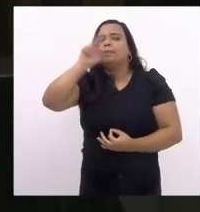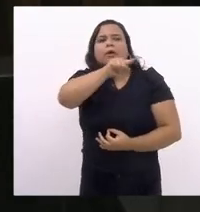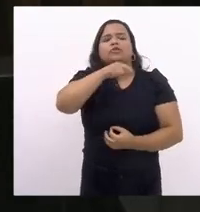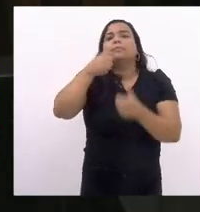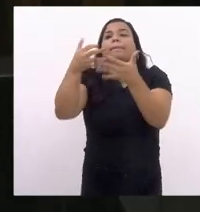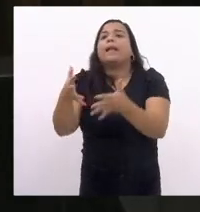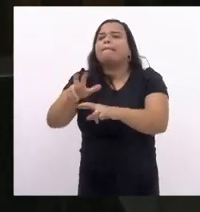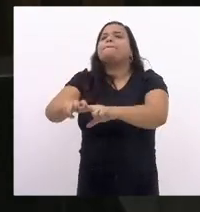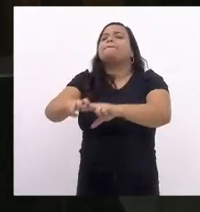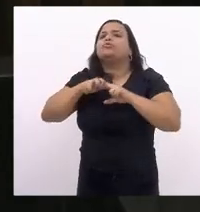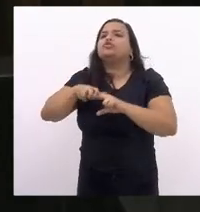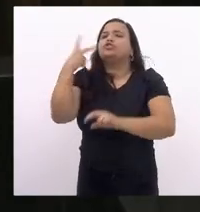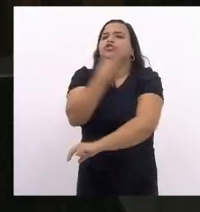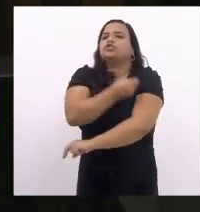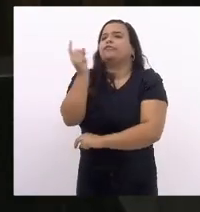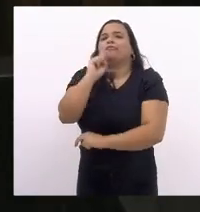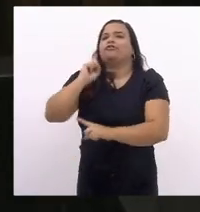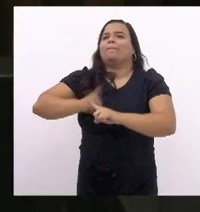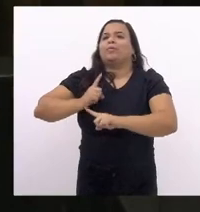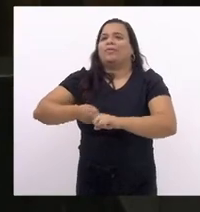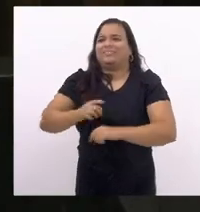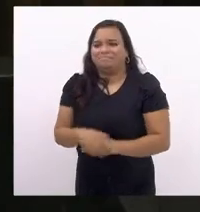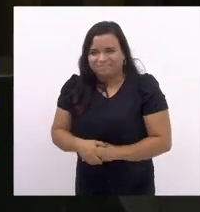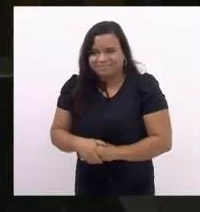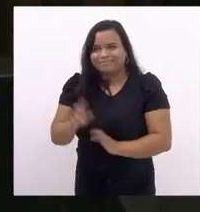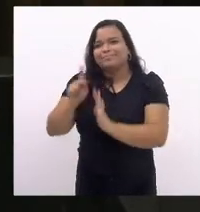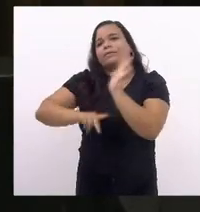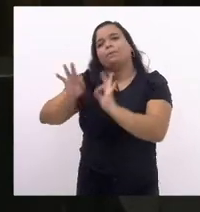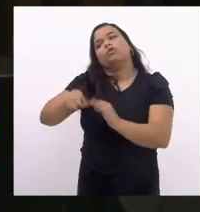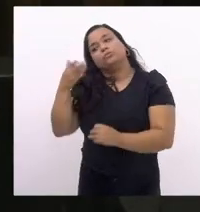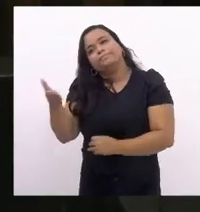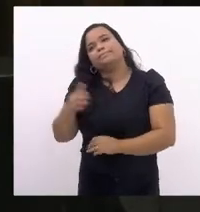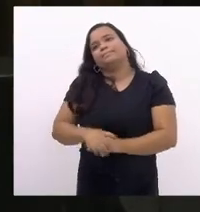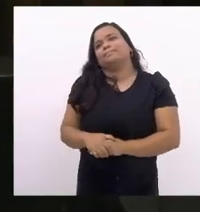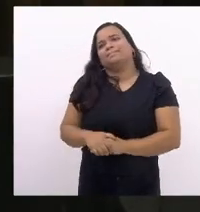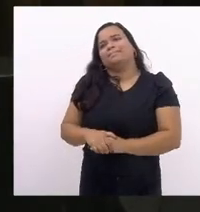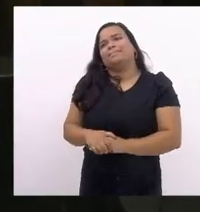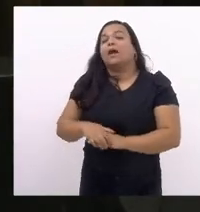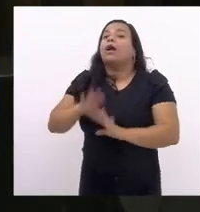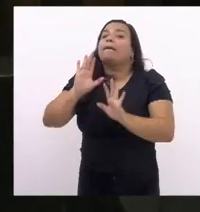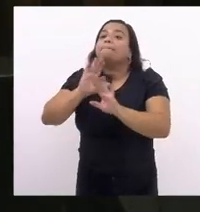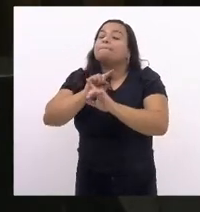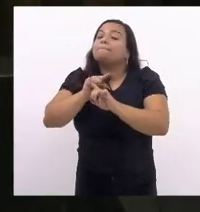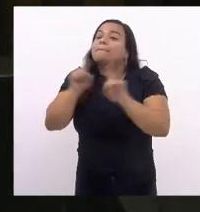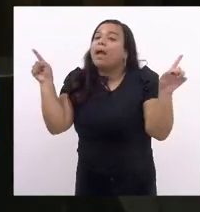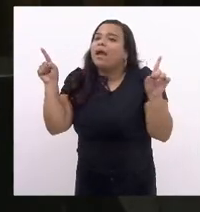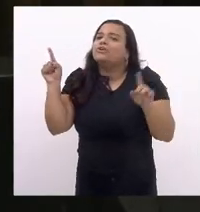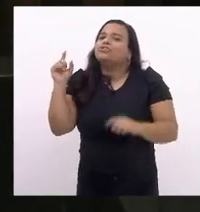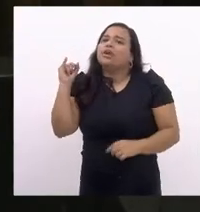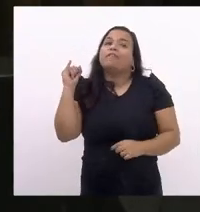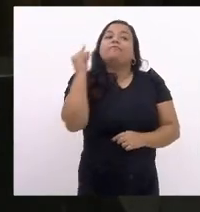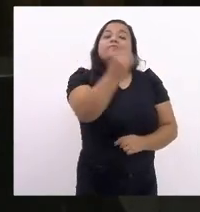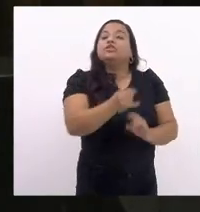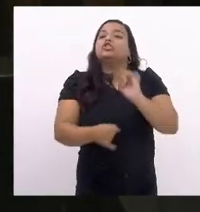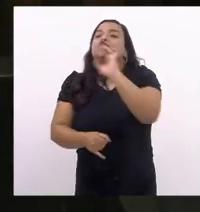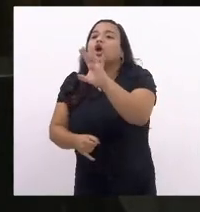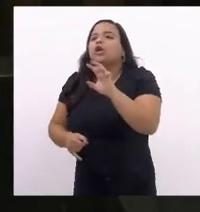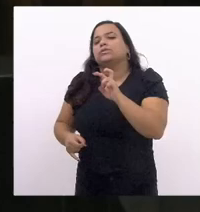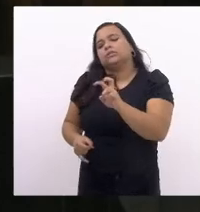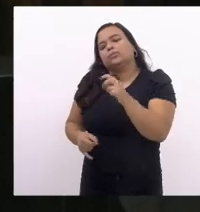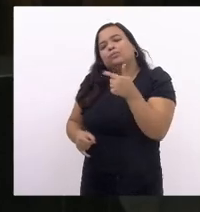vacinando. Esse é o projeto. Mas por que que eles divulgaram o 5282? Para querer